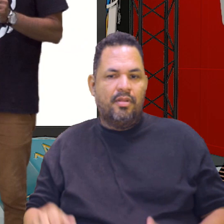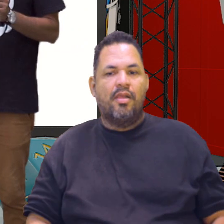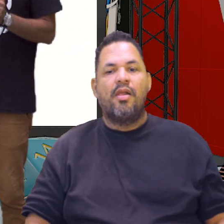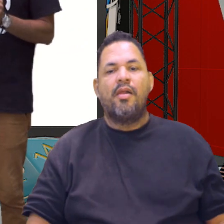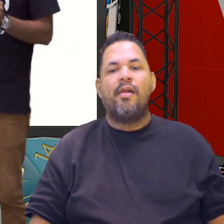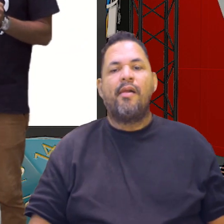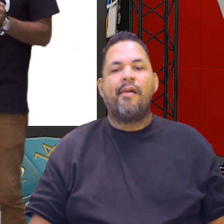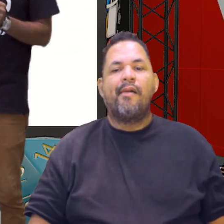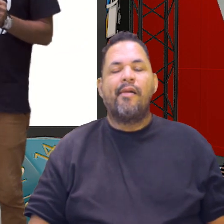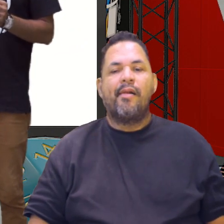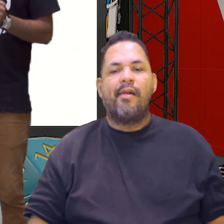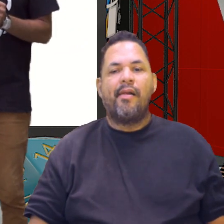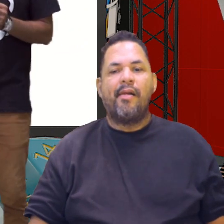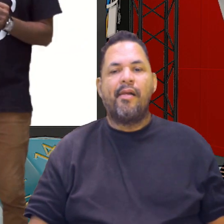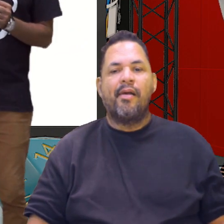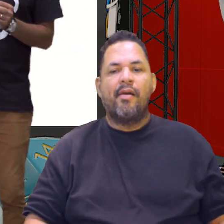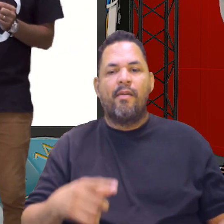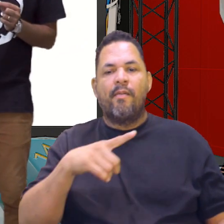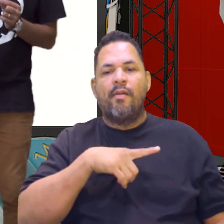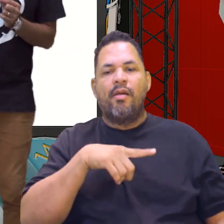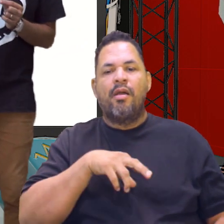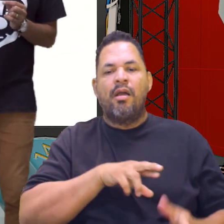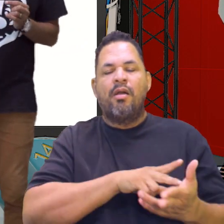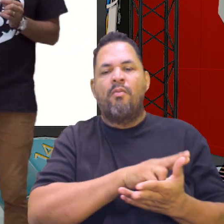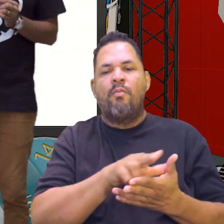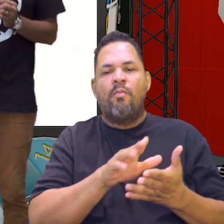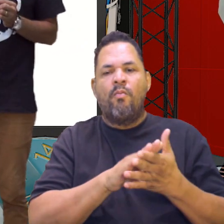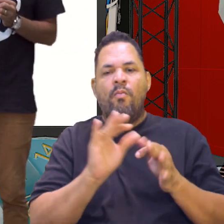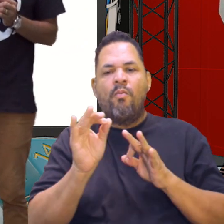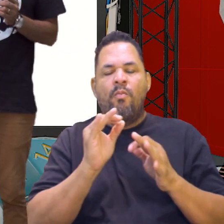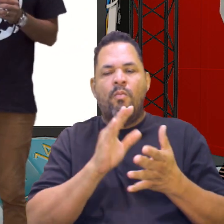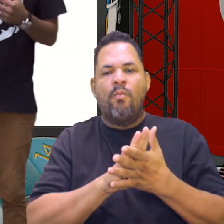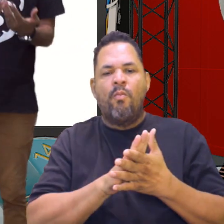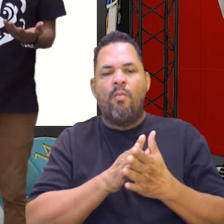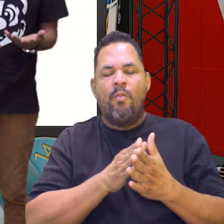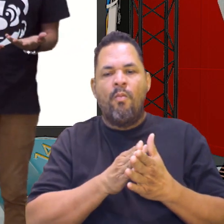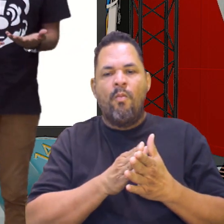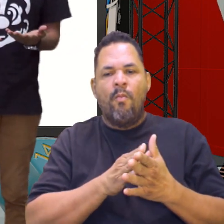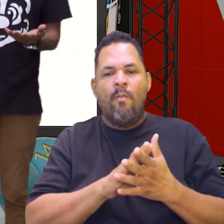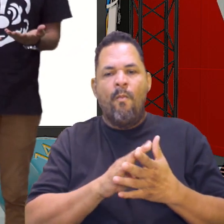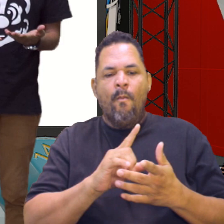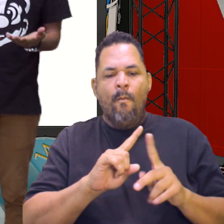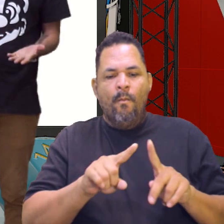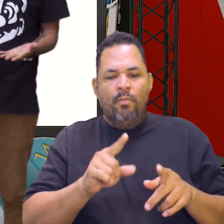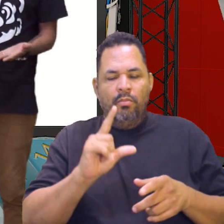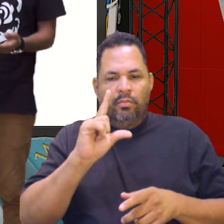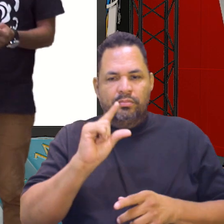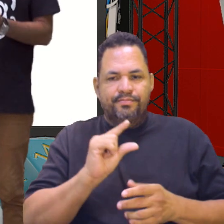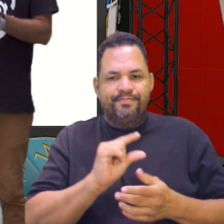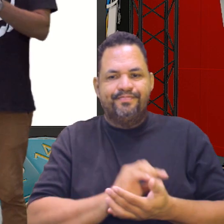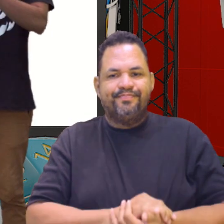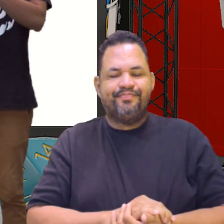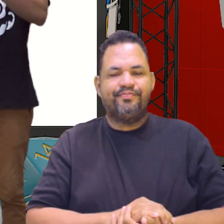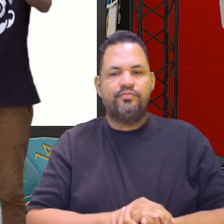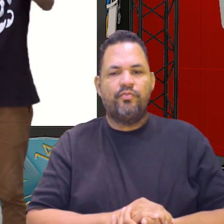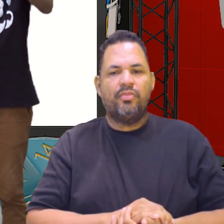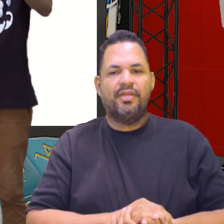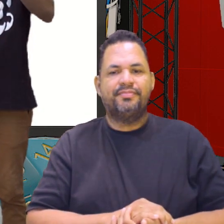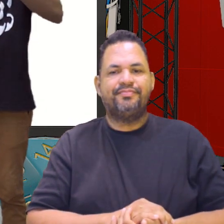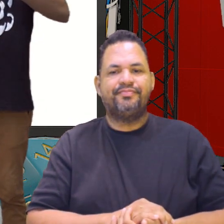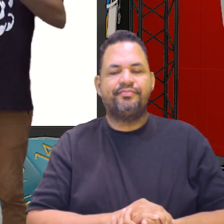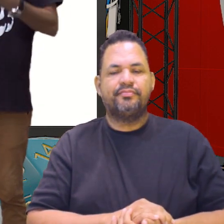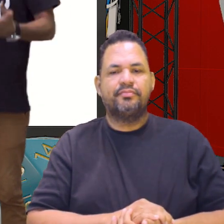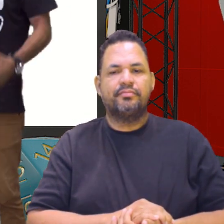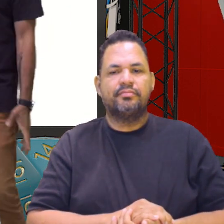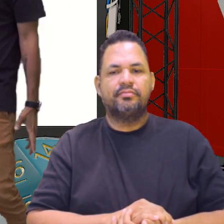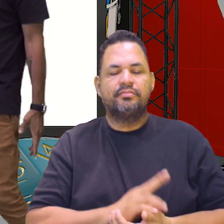reta e colocar um ponto fora, eu tenho vários caminhos que me levam até aquela reta. Mas tem um menor. o menor caminho que liga dois